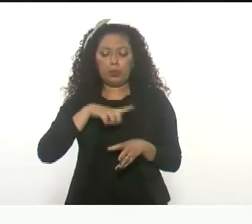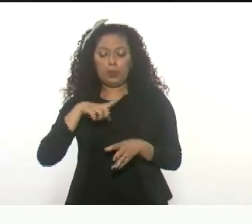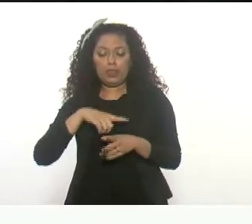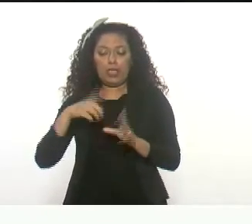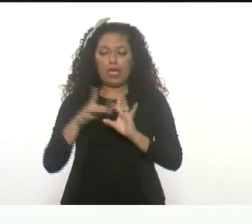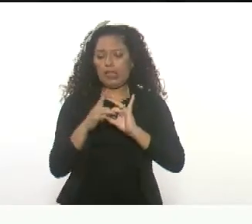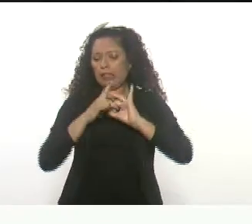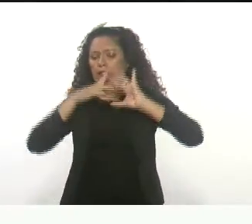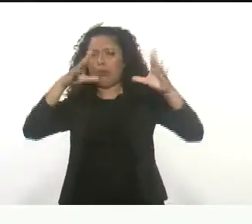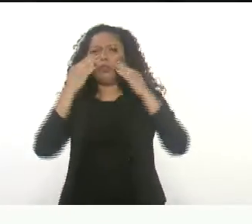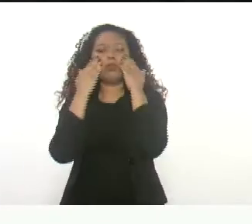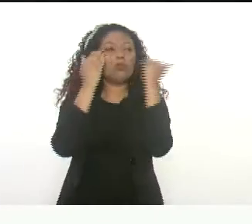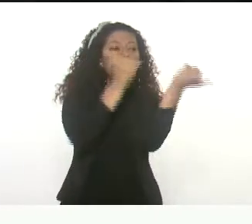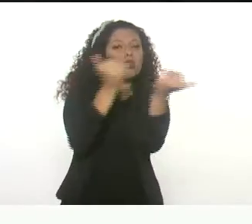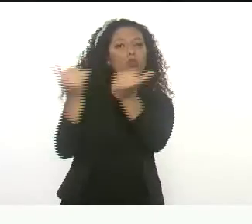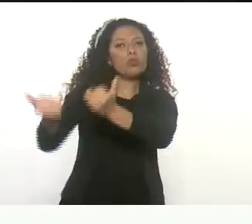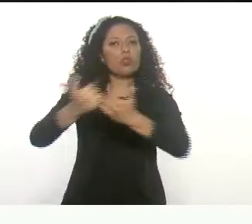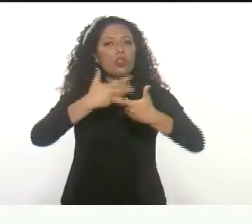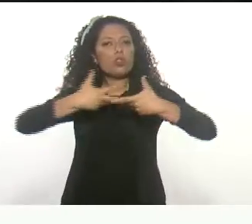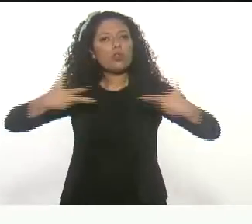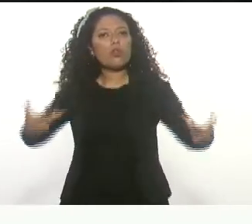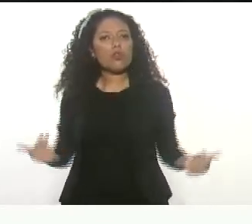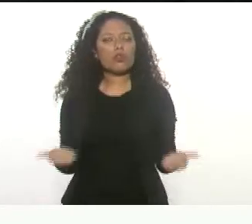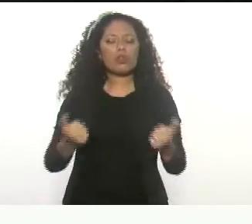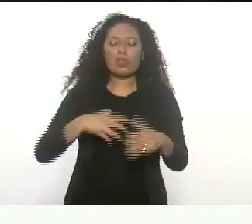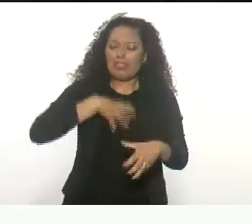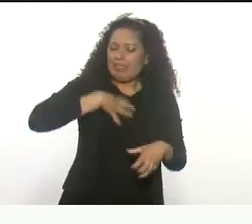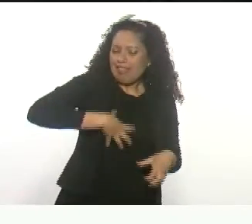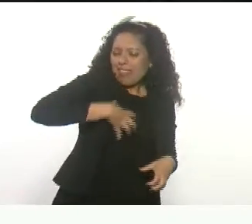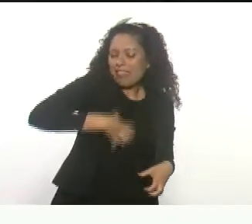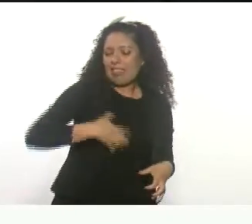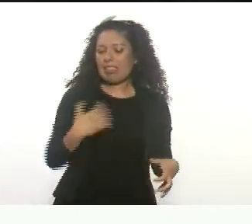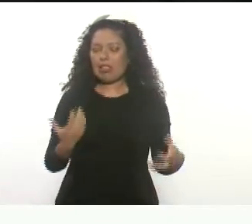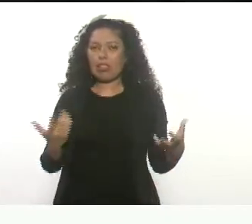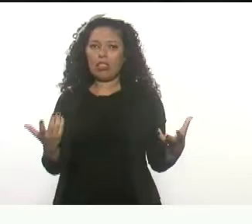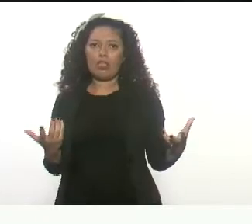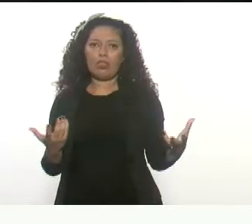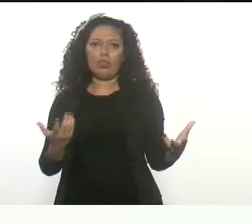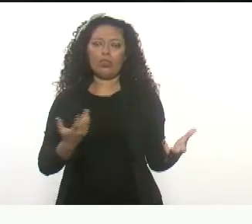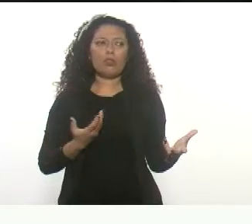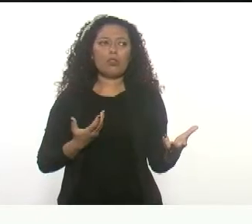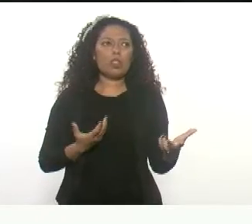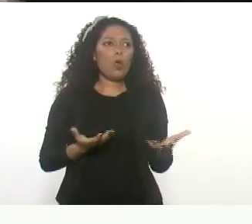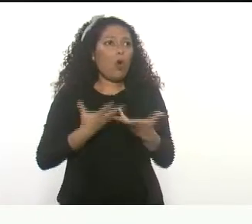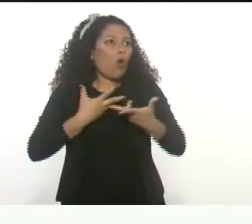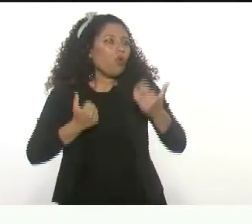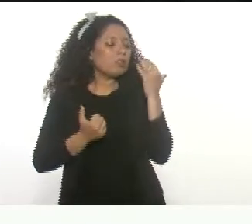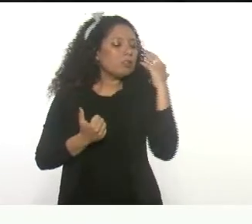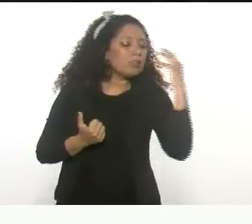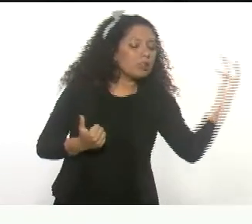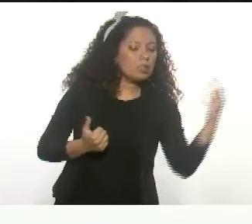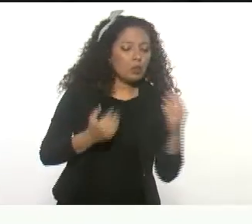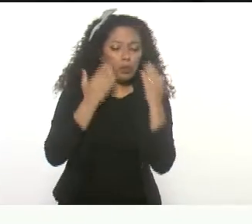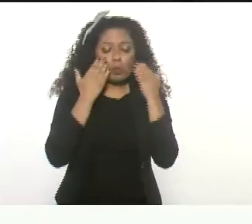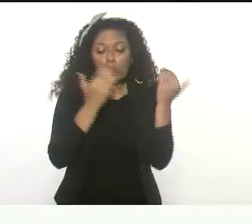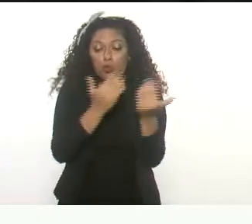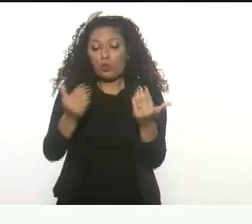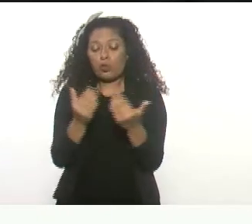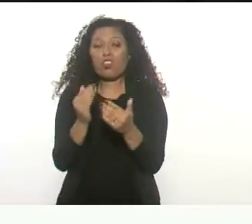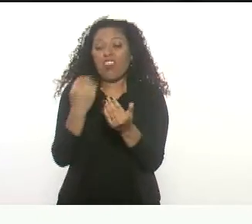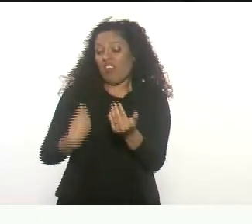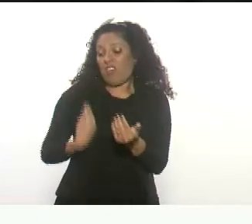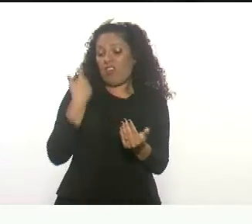protagonismo em apresentar as suas questões, as suas angústias, né, o que interessa aos alunos, que isso guie o que está acontecendo.